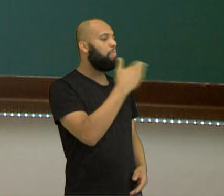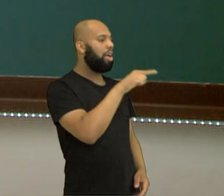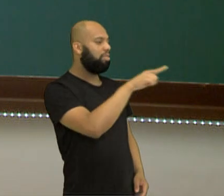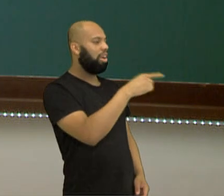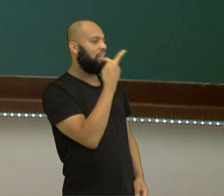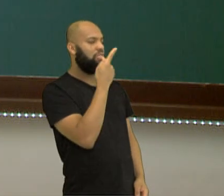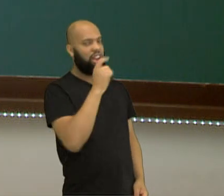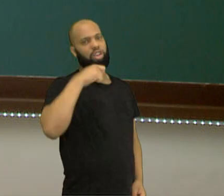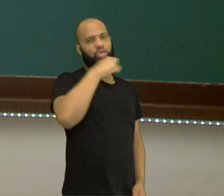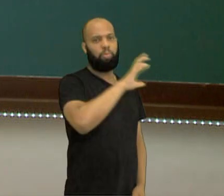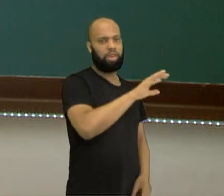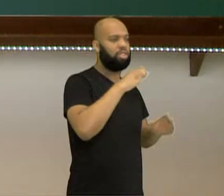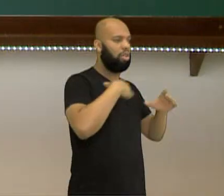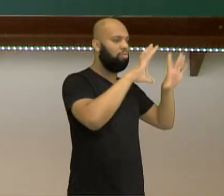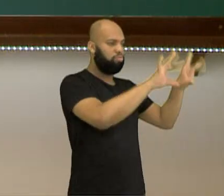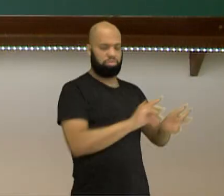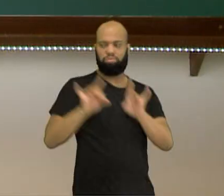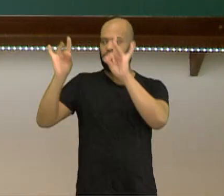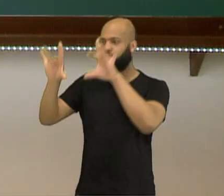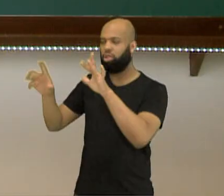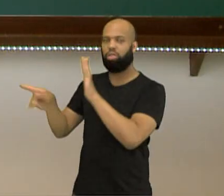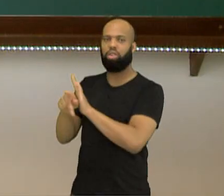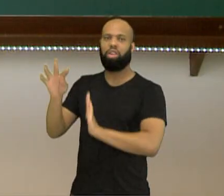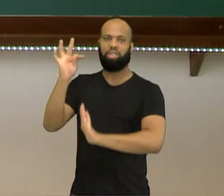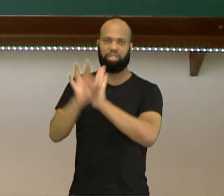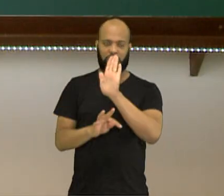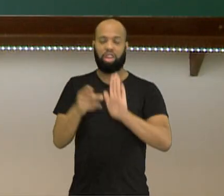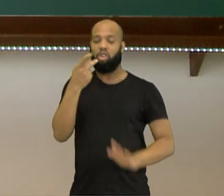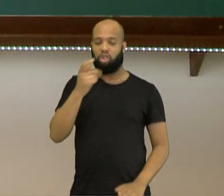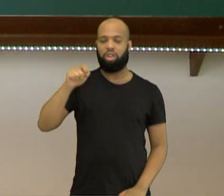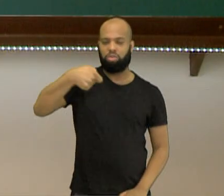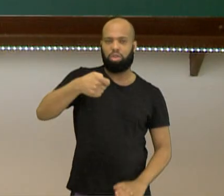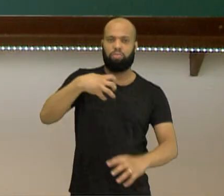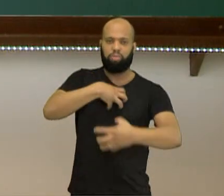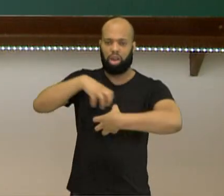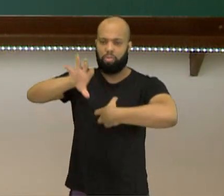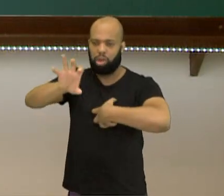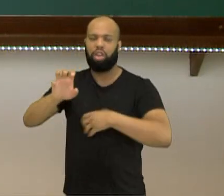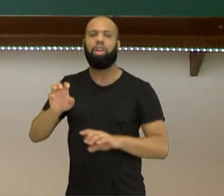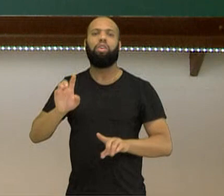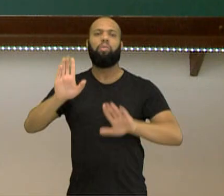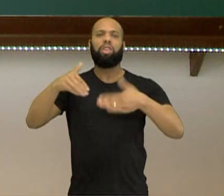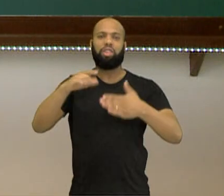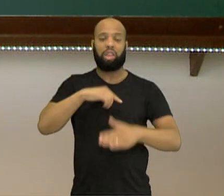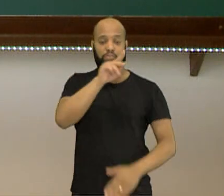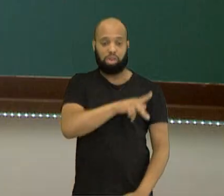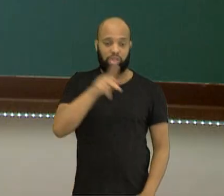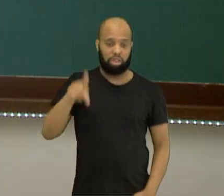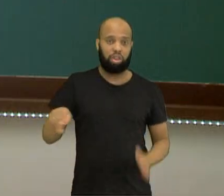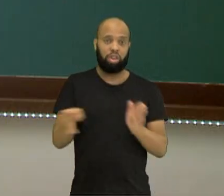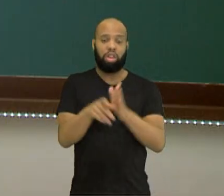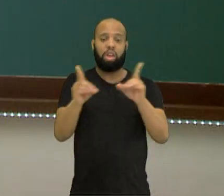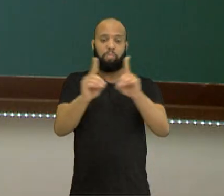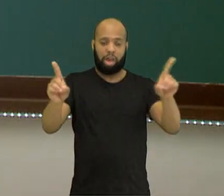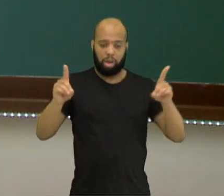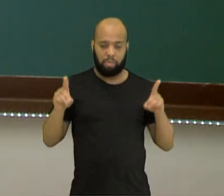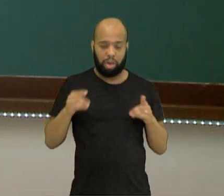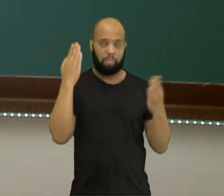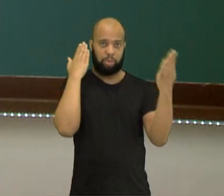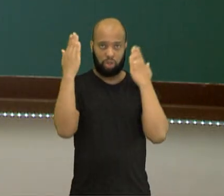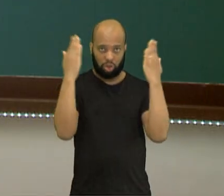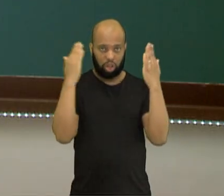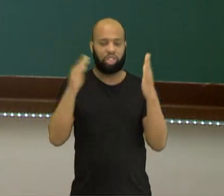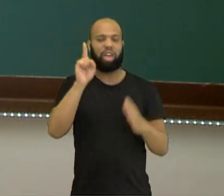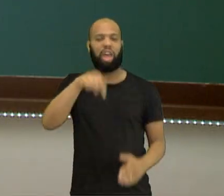No caso, nós estamos falando de solidariedade. A reportagem trouxe uma professora de psicologia